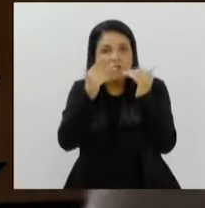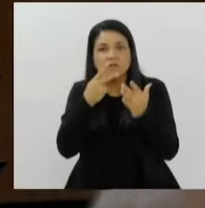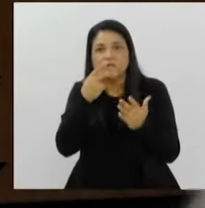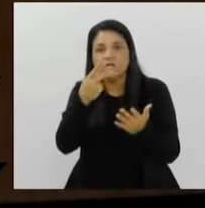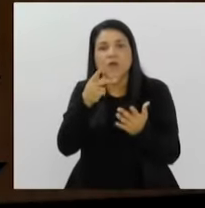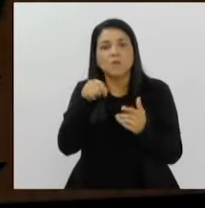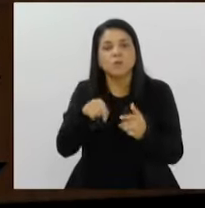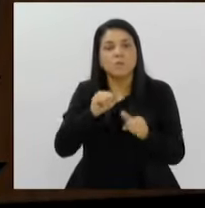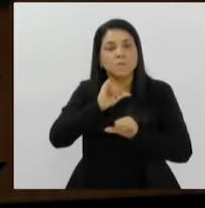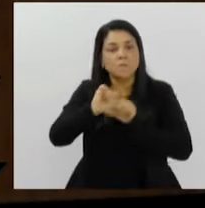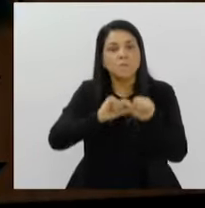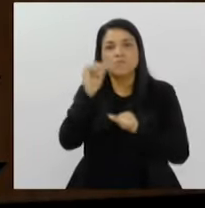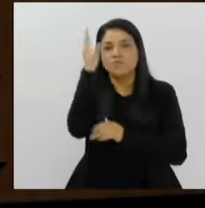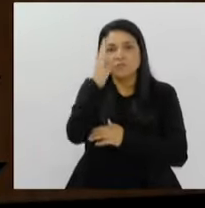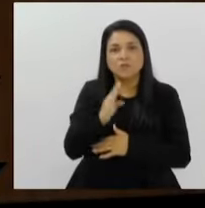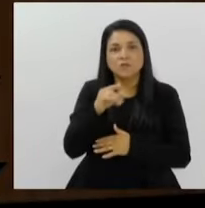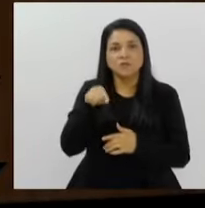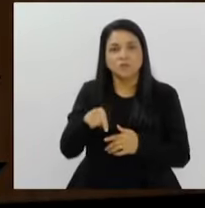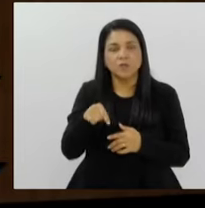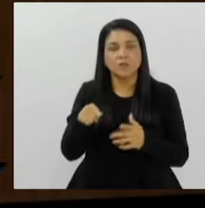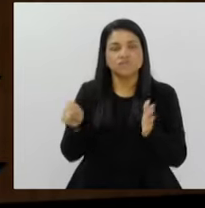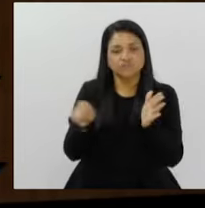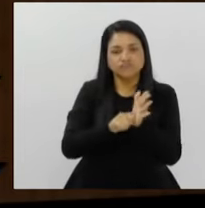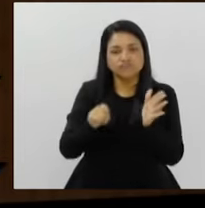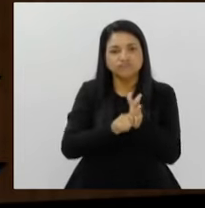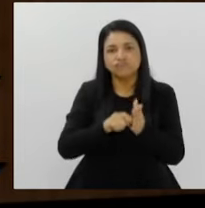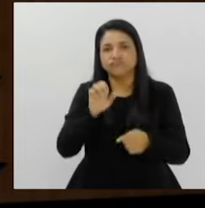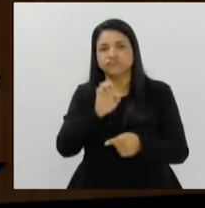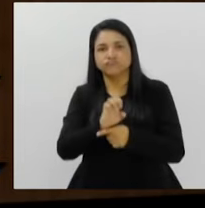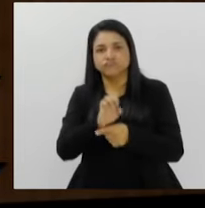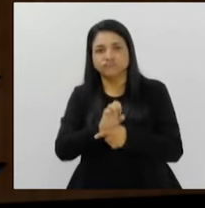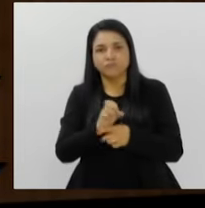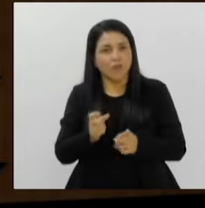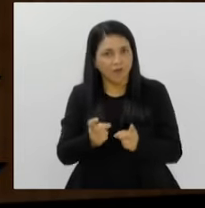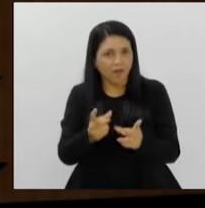Brasil no narco-estado?